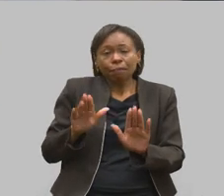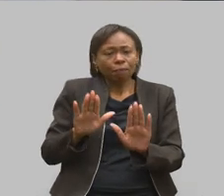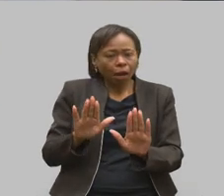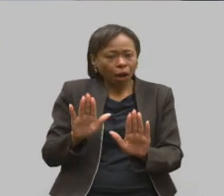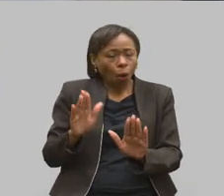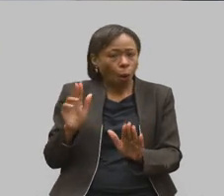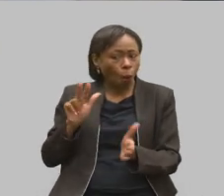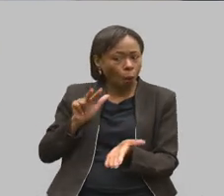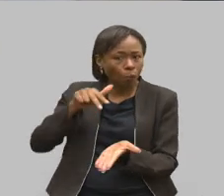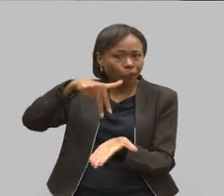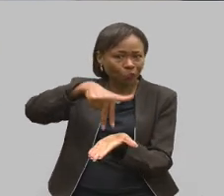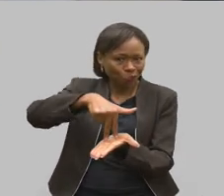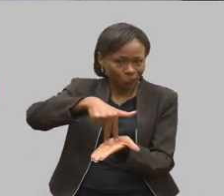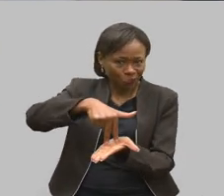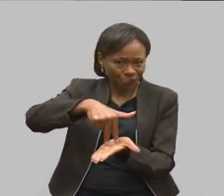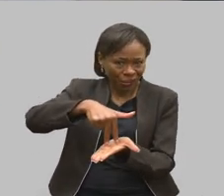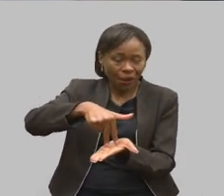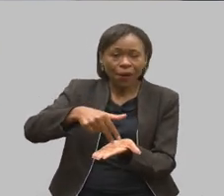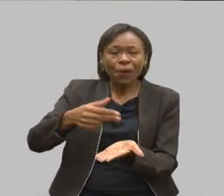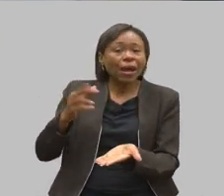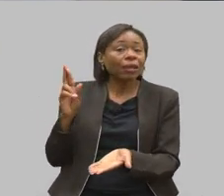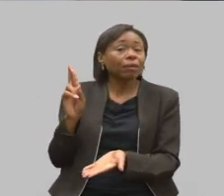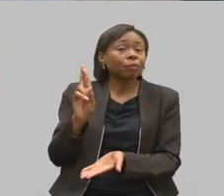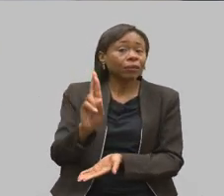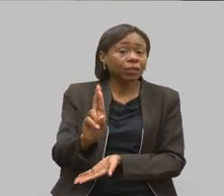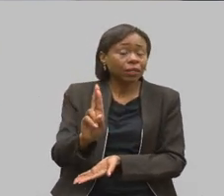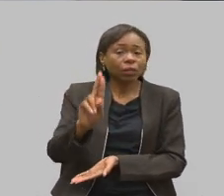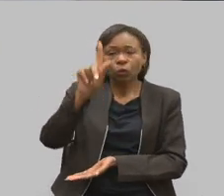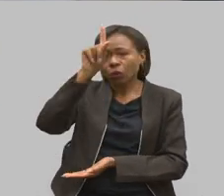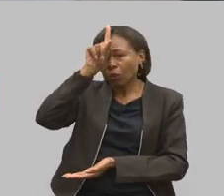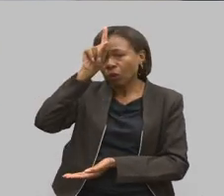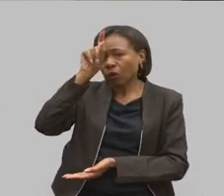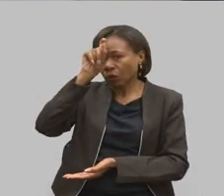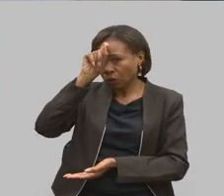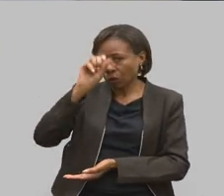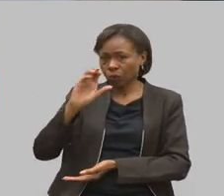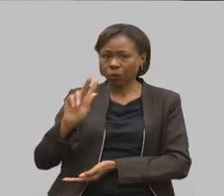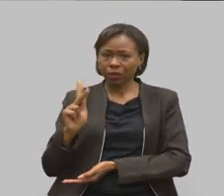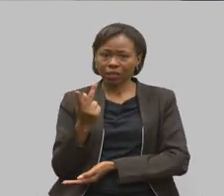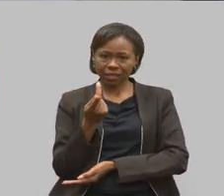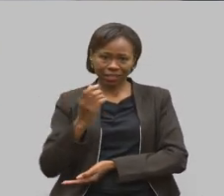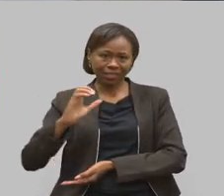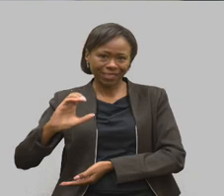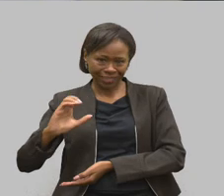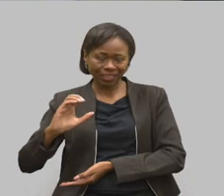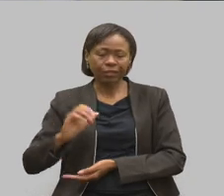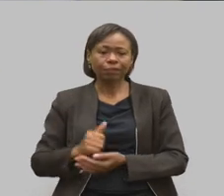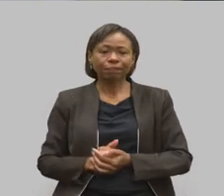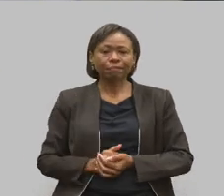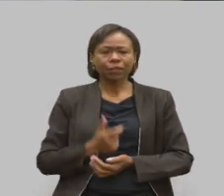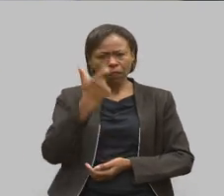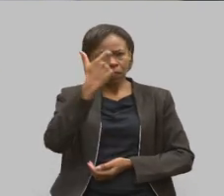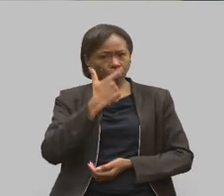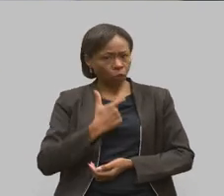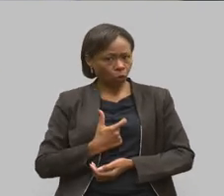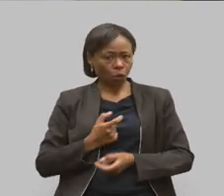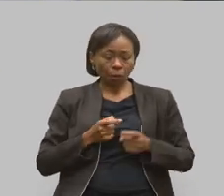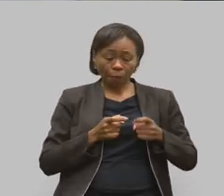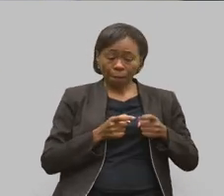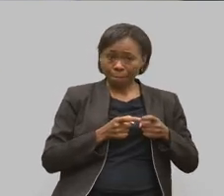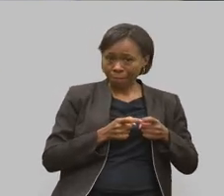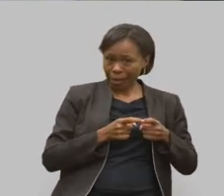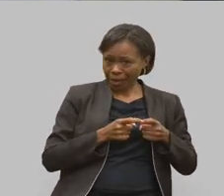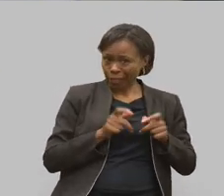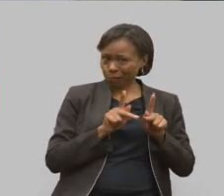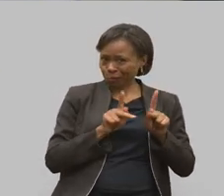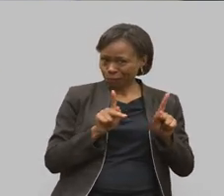convite da casa representando o Hospital das Clínicas e como médica professora da faculdade eu não tenho formação em